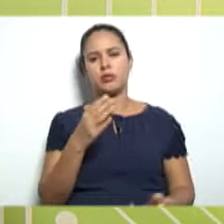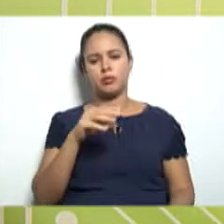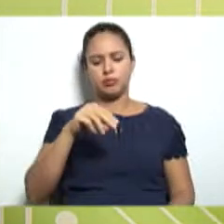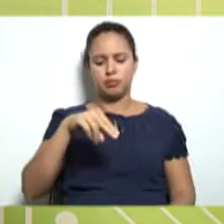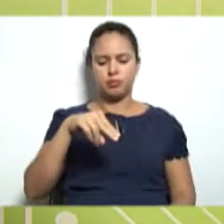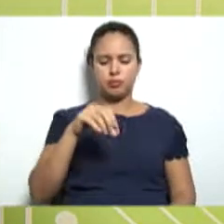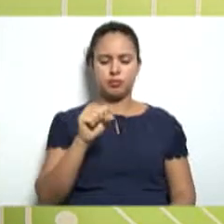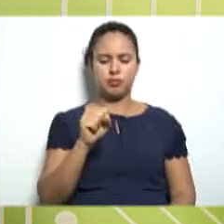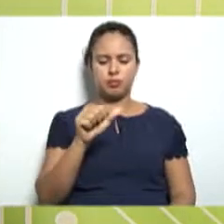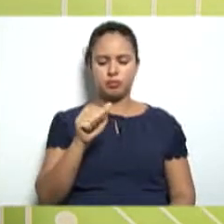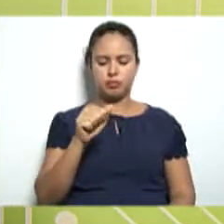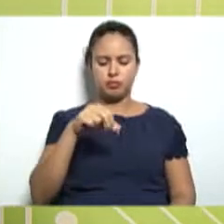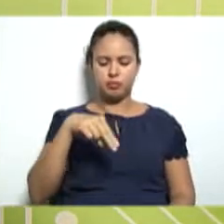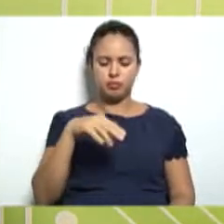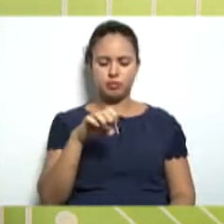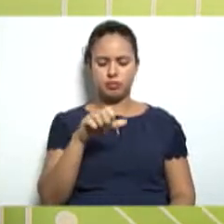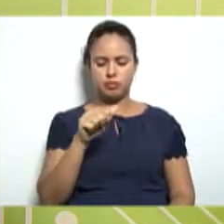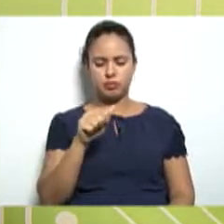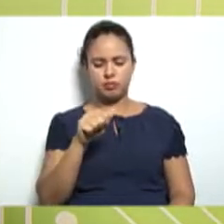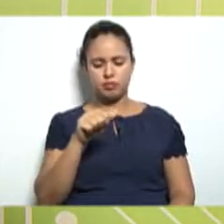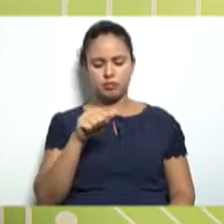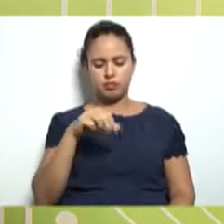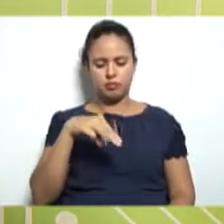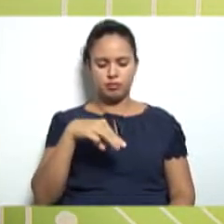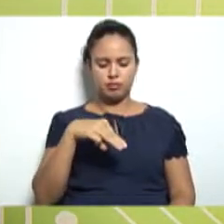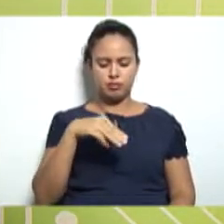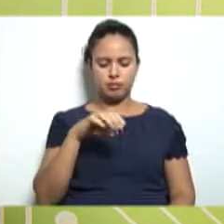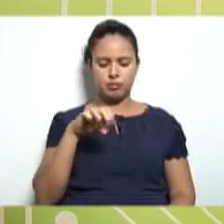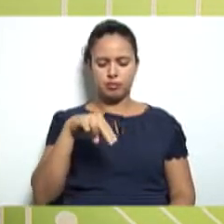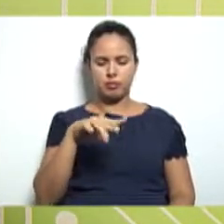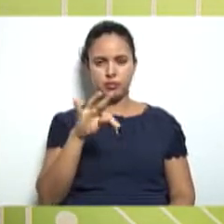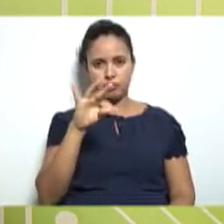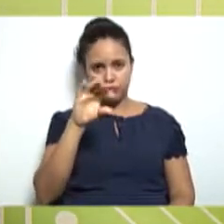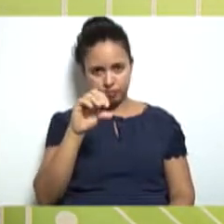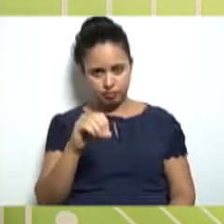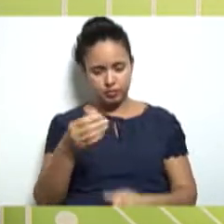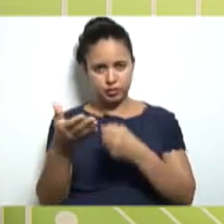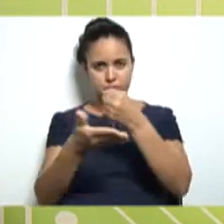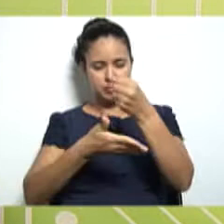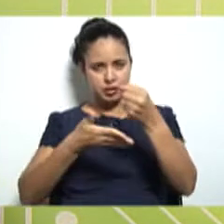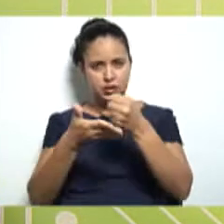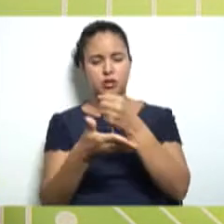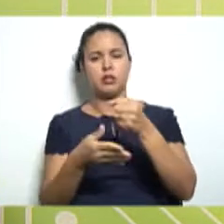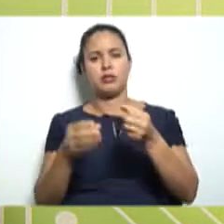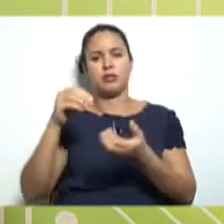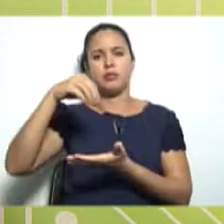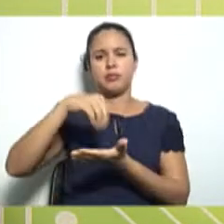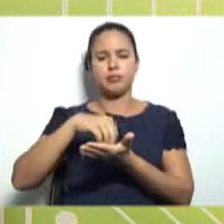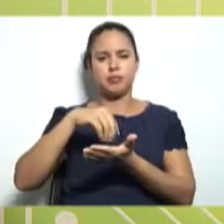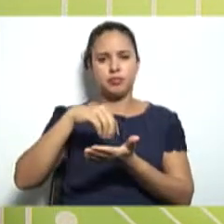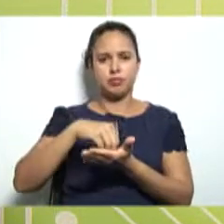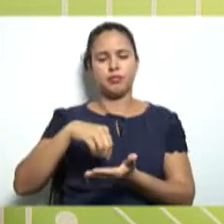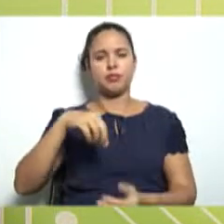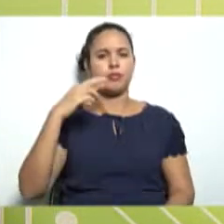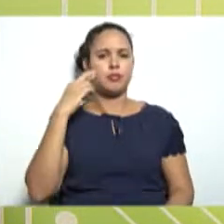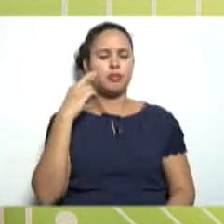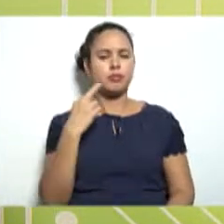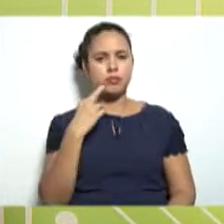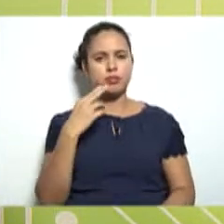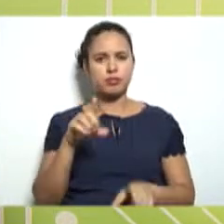básico, tratamento de lixo, reciclagem, tudo isso pode surgir quando a gente está falando dessa questão de cooperativas que vão trabalhar